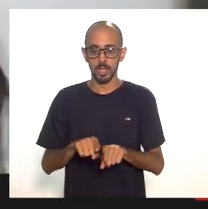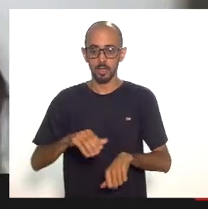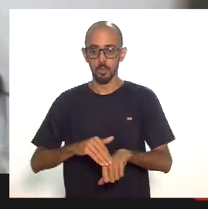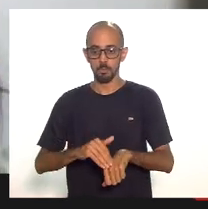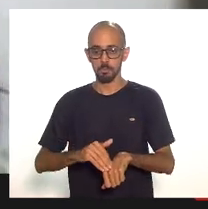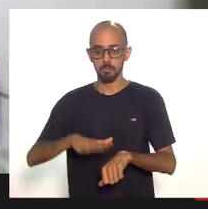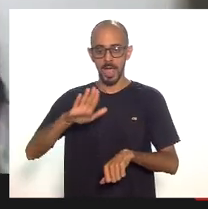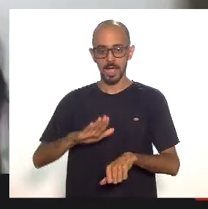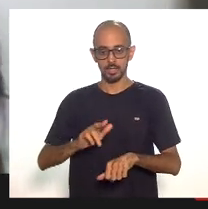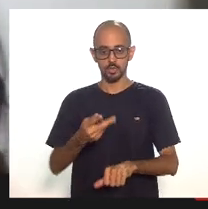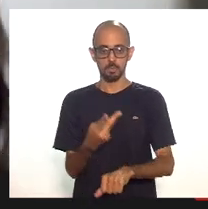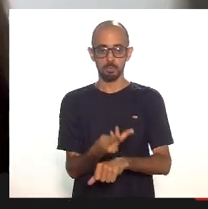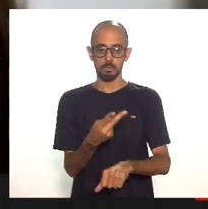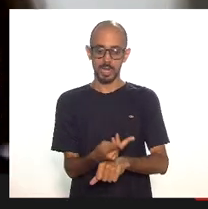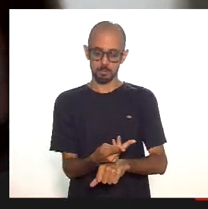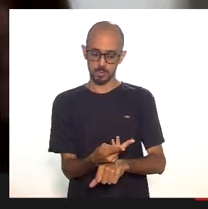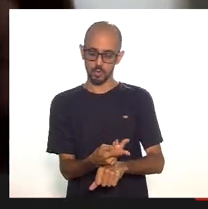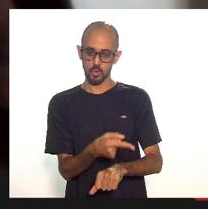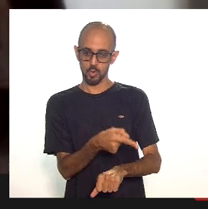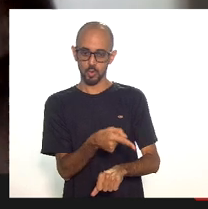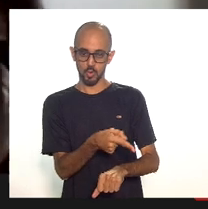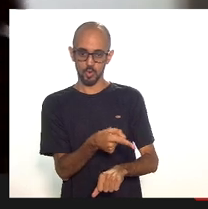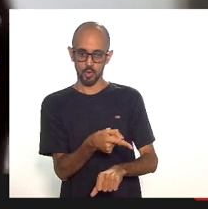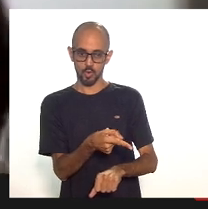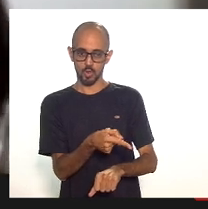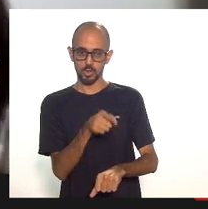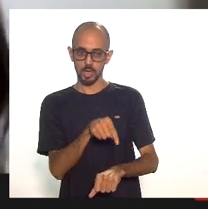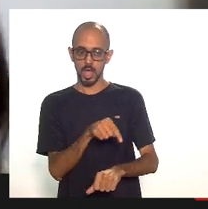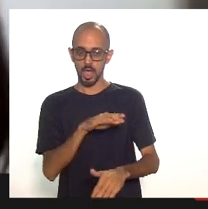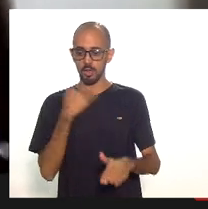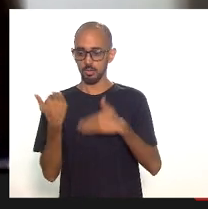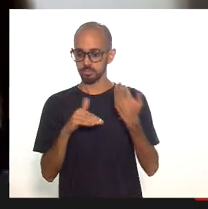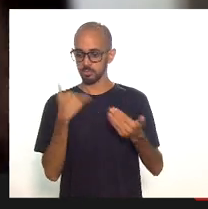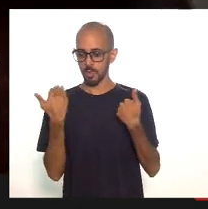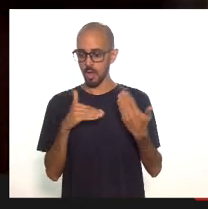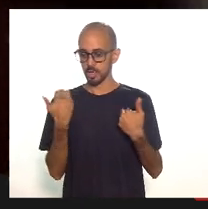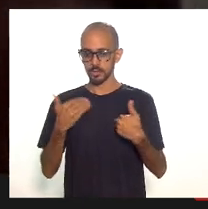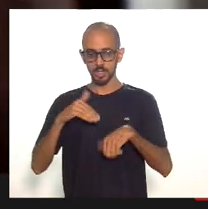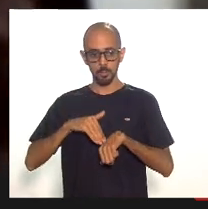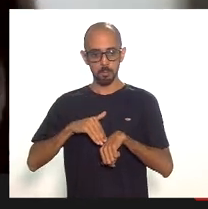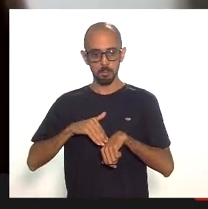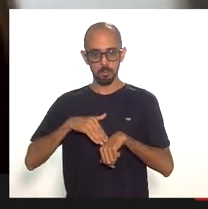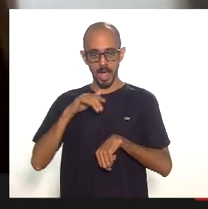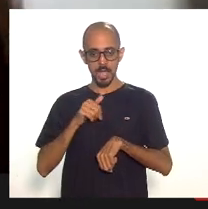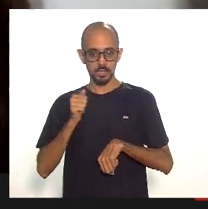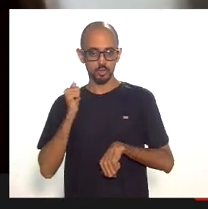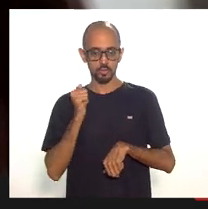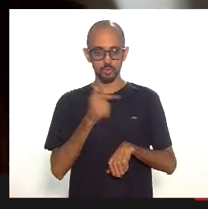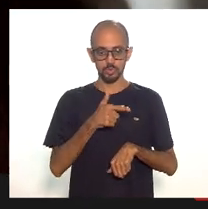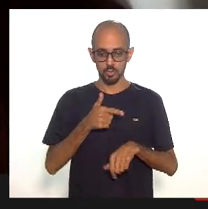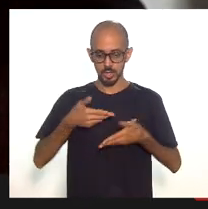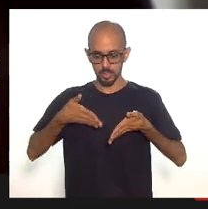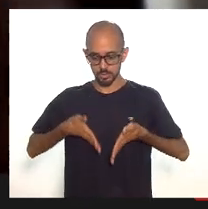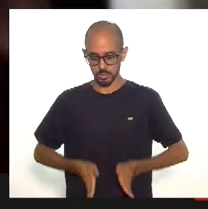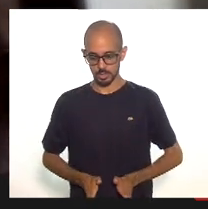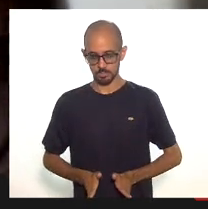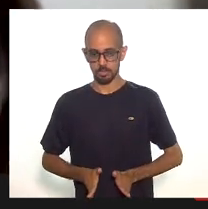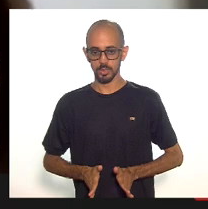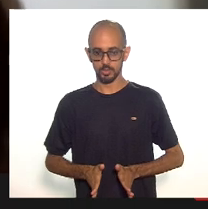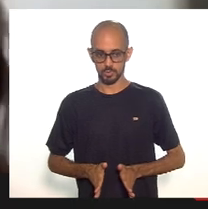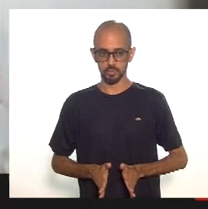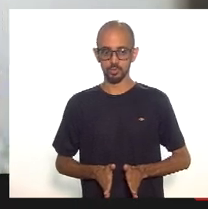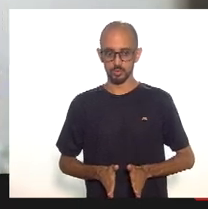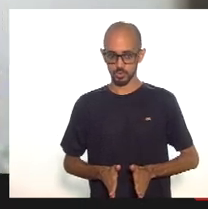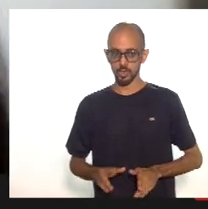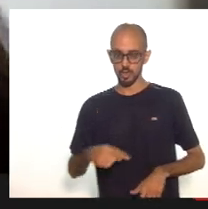prêmio, que os óbitos estão ultrapassando os nascimentos. Então, nós